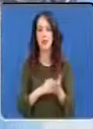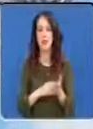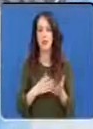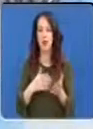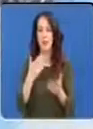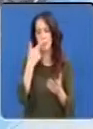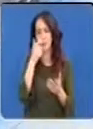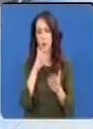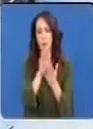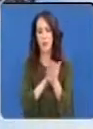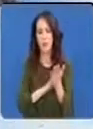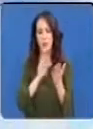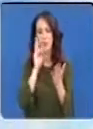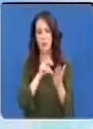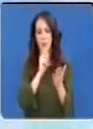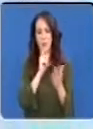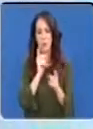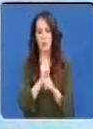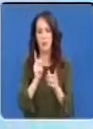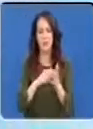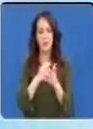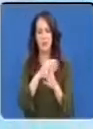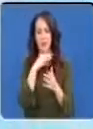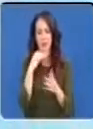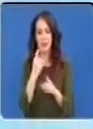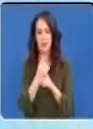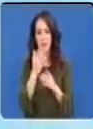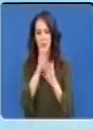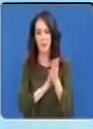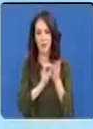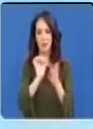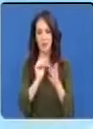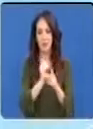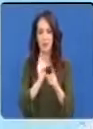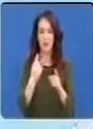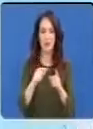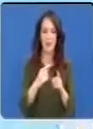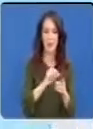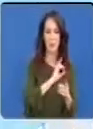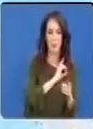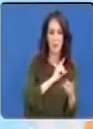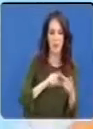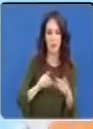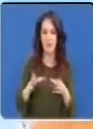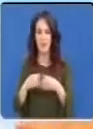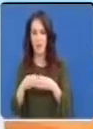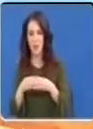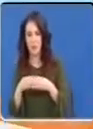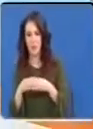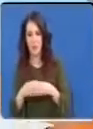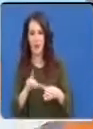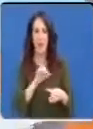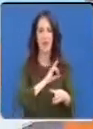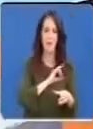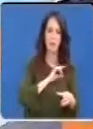ir à tua página, que é uma página que tem sempre muita animação, devo confessar. Eu tenho a da banda e depois tenho a minha pessoal. A pessoal é mais divertida. Acontece